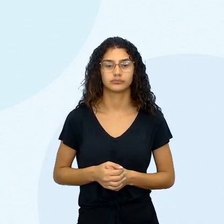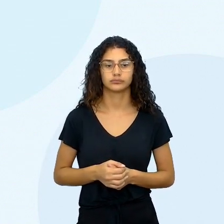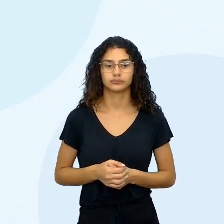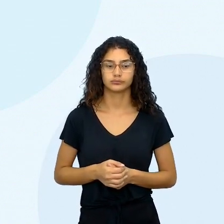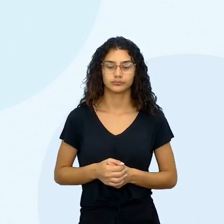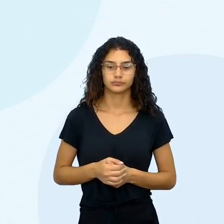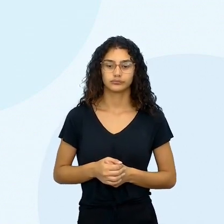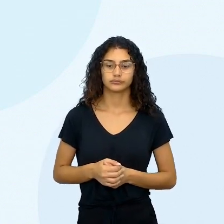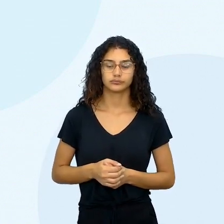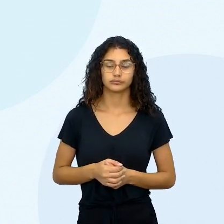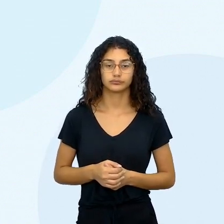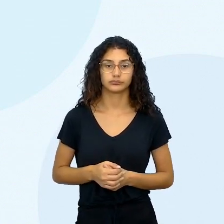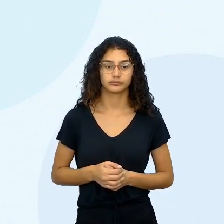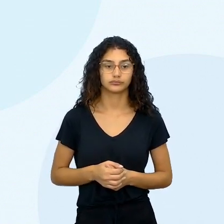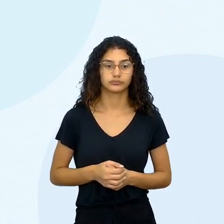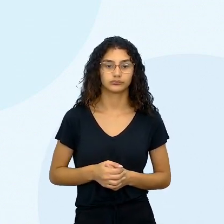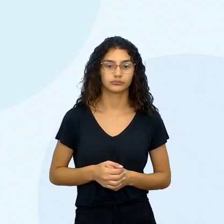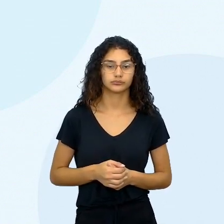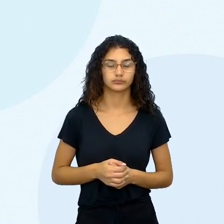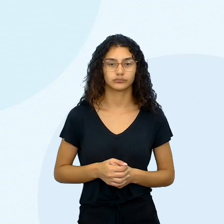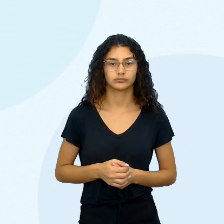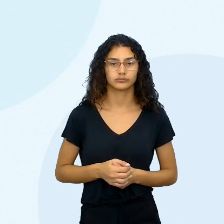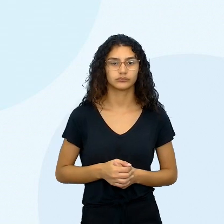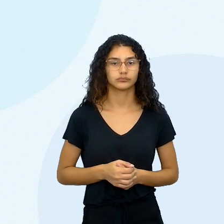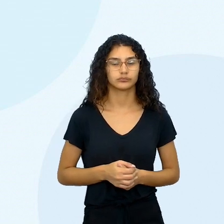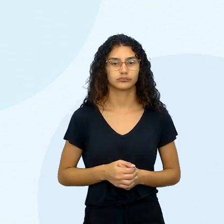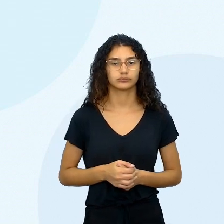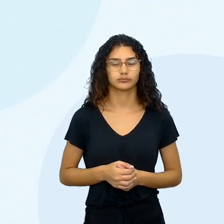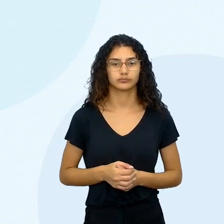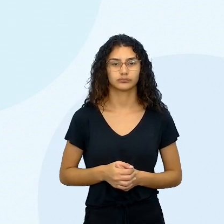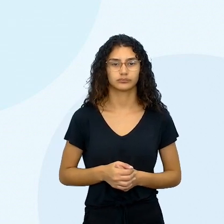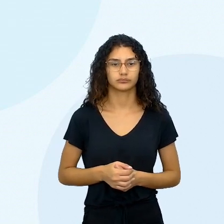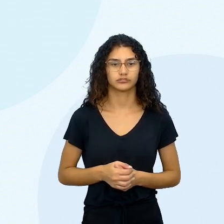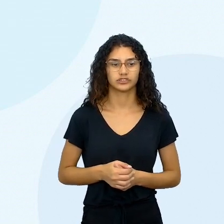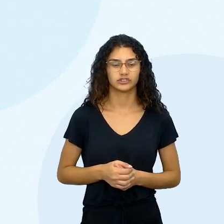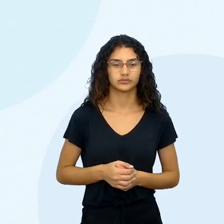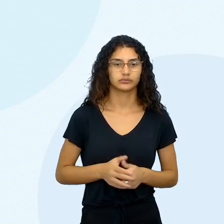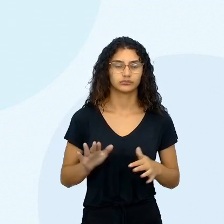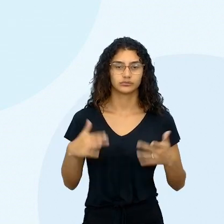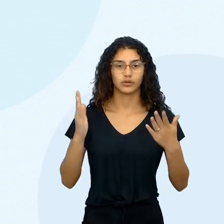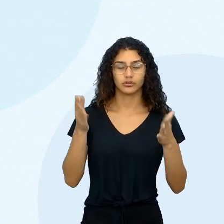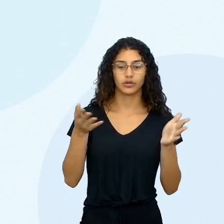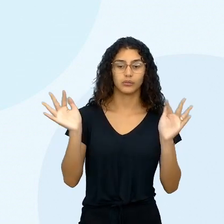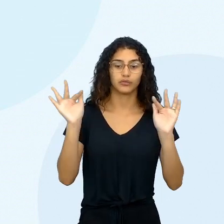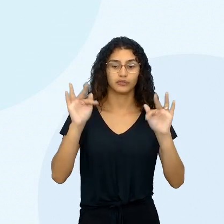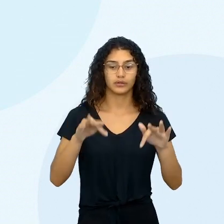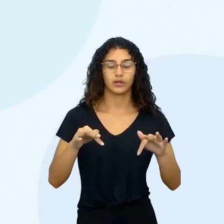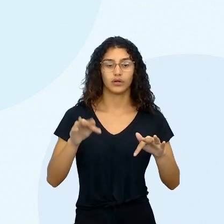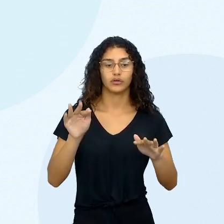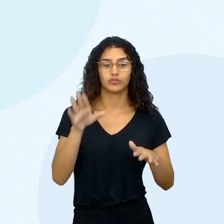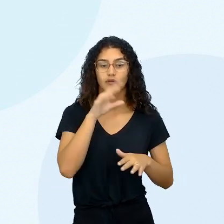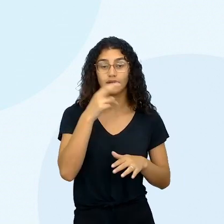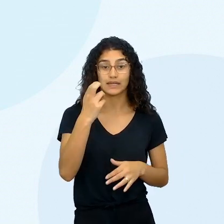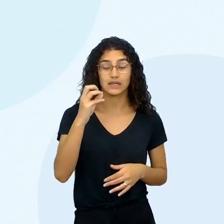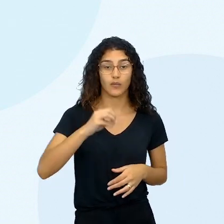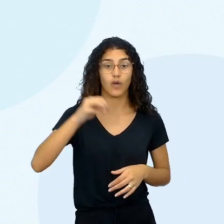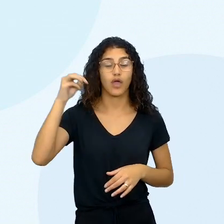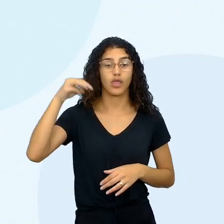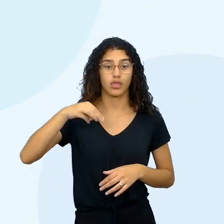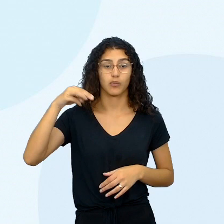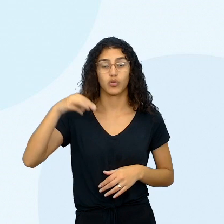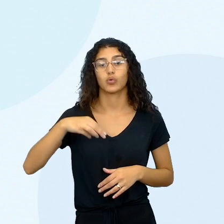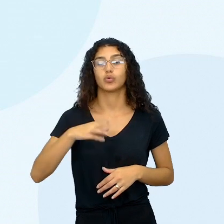E aí, gente, já para indo para o final da minha fala, né? Eu já falei aqui 50 minutos, vocês já devem estar